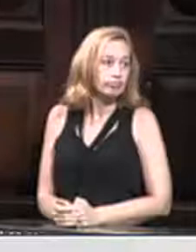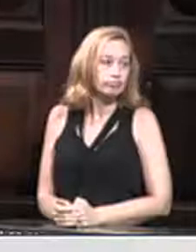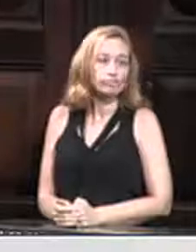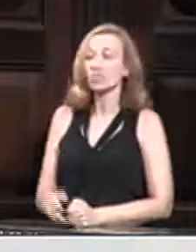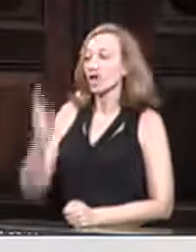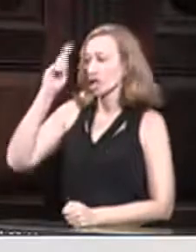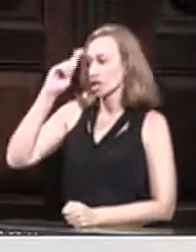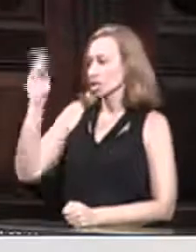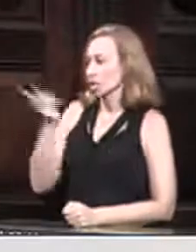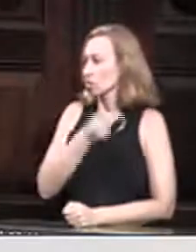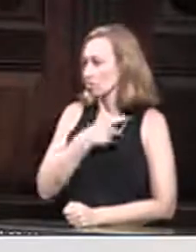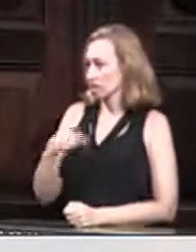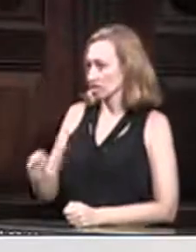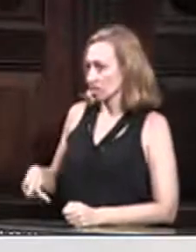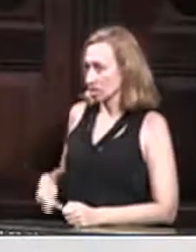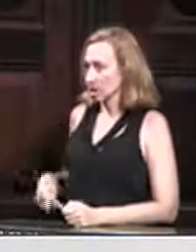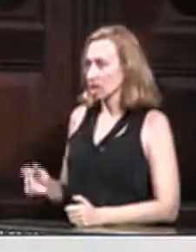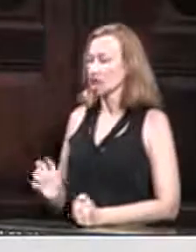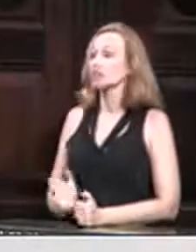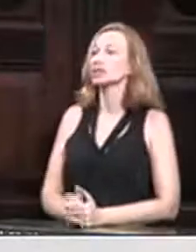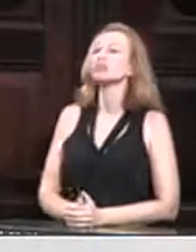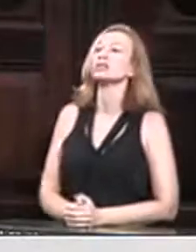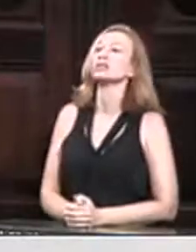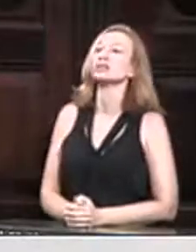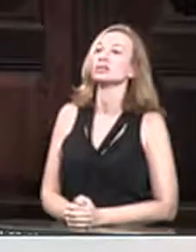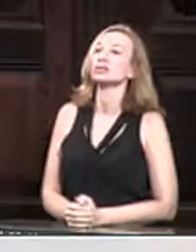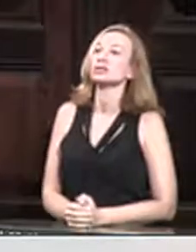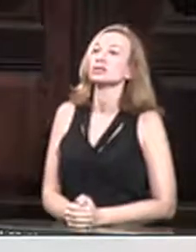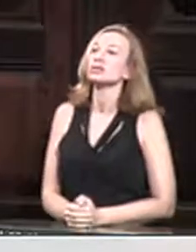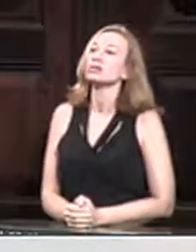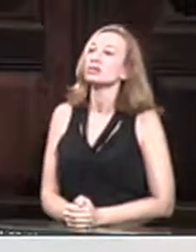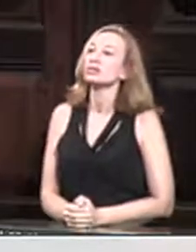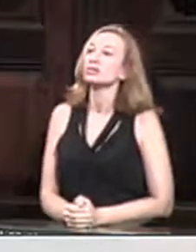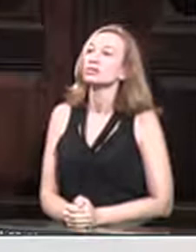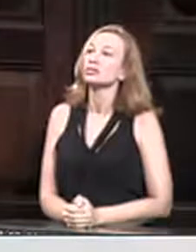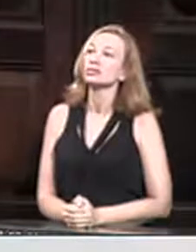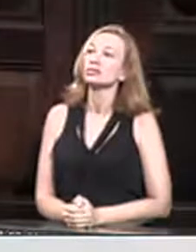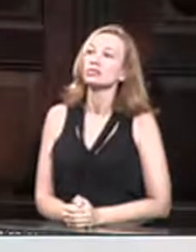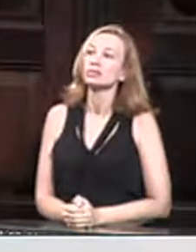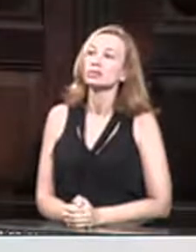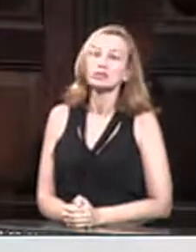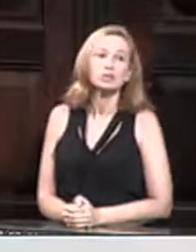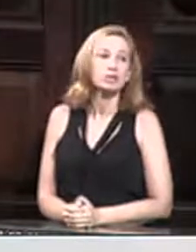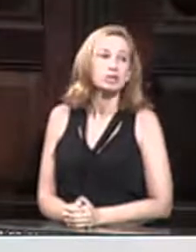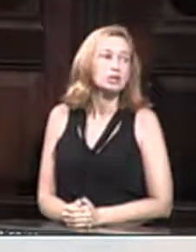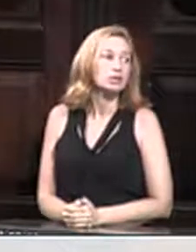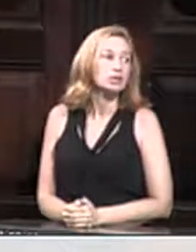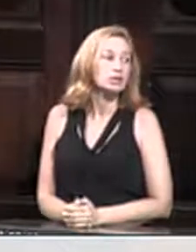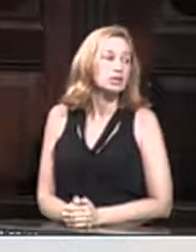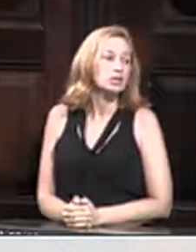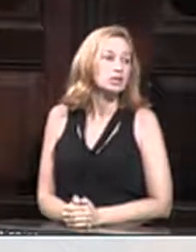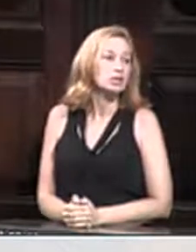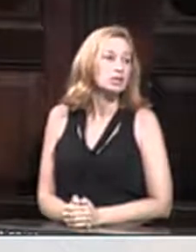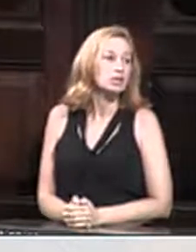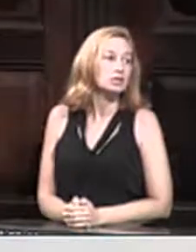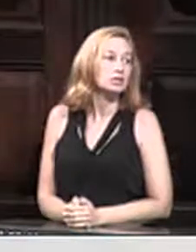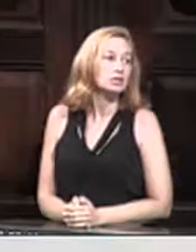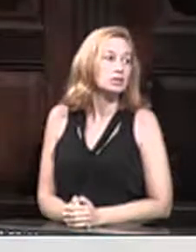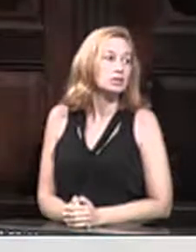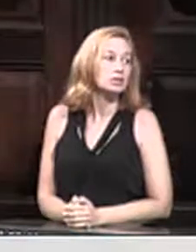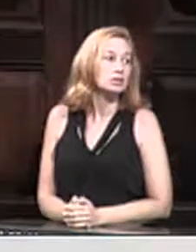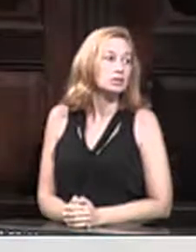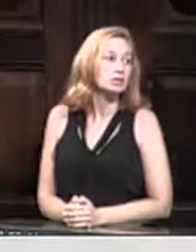Senhor presidente, senhoras e senhores deputados, em primeiro lugar, senhor presidente, fazer